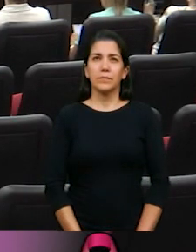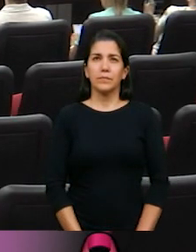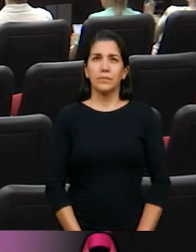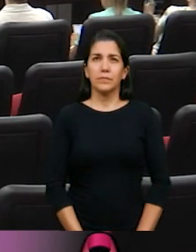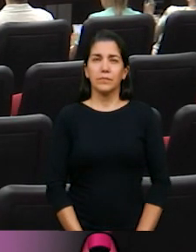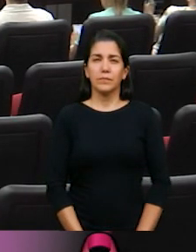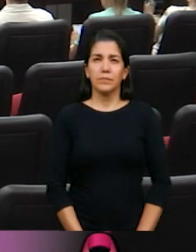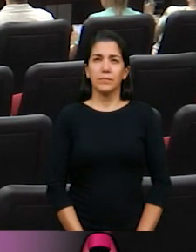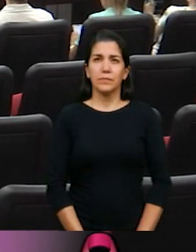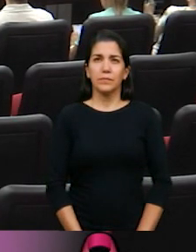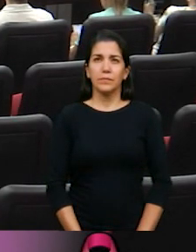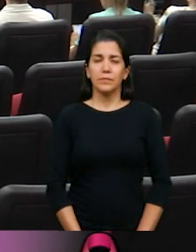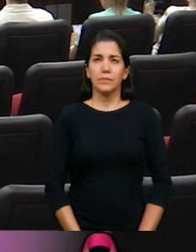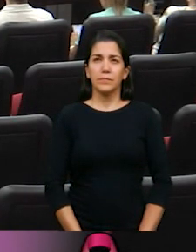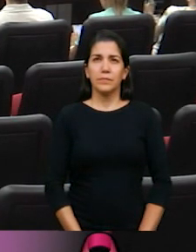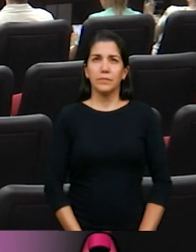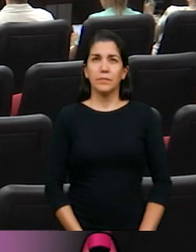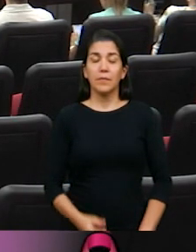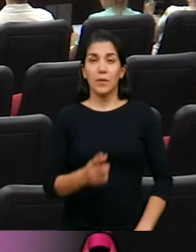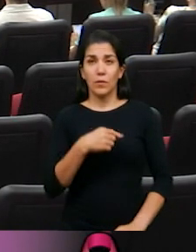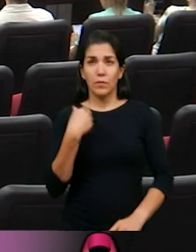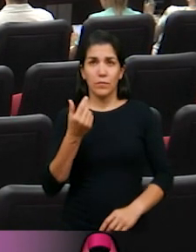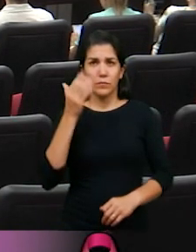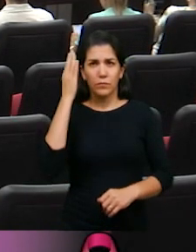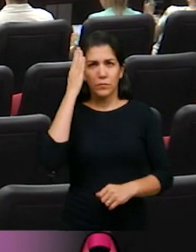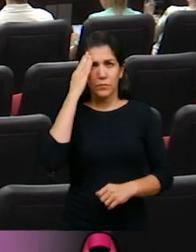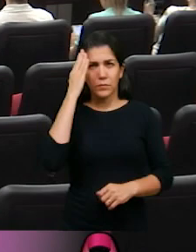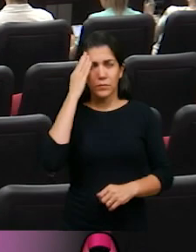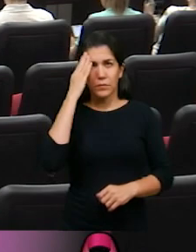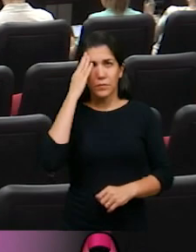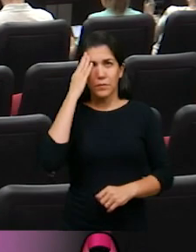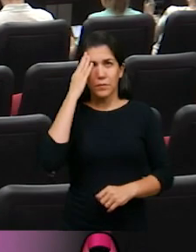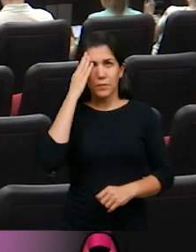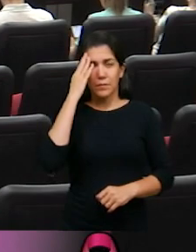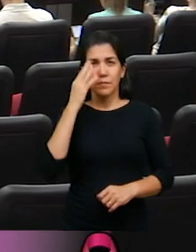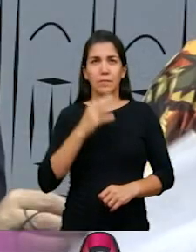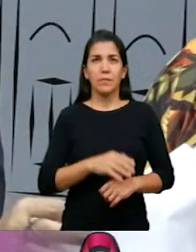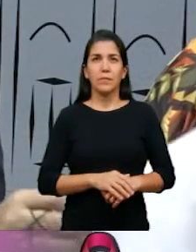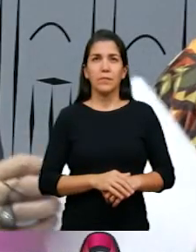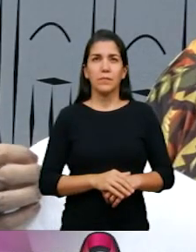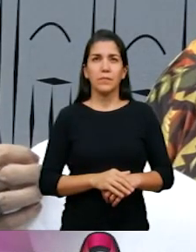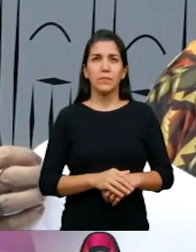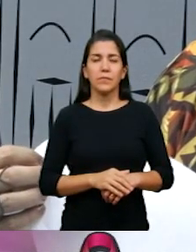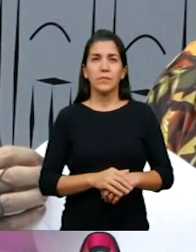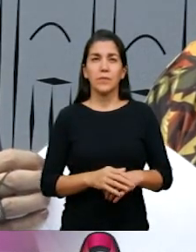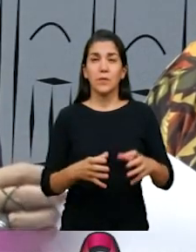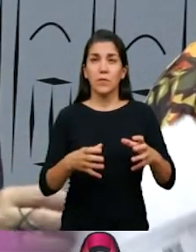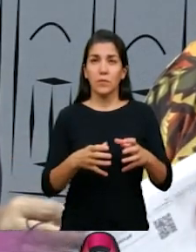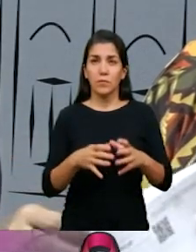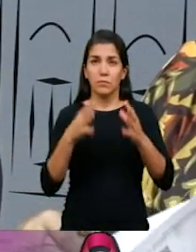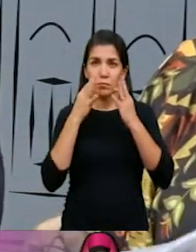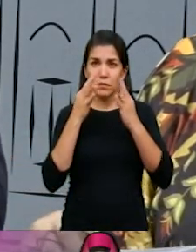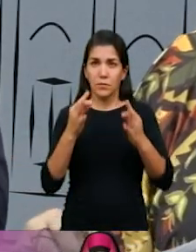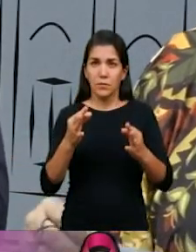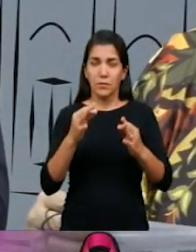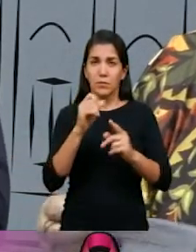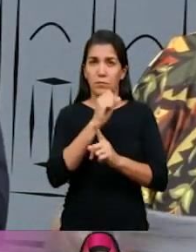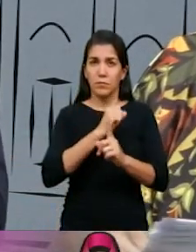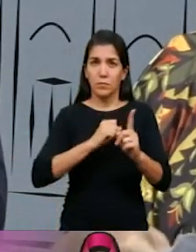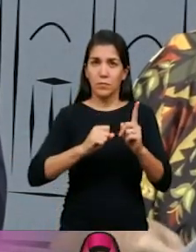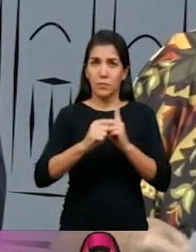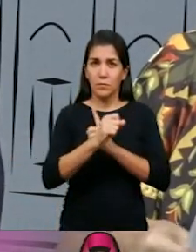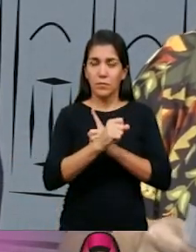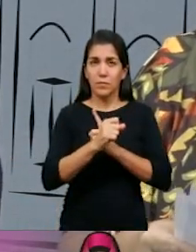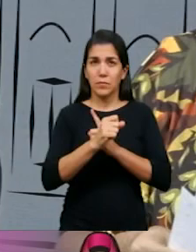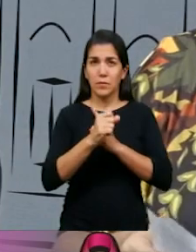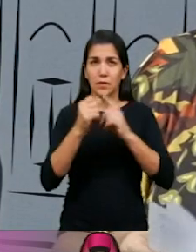Presidente, nós sabemos a importância que a rede de atenção psicossocial tem,